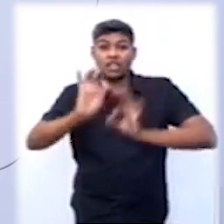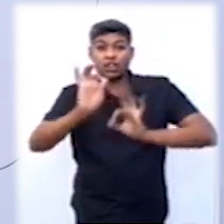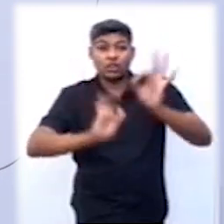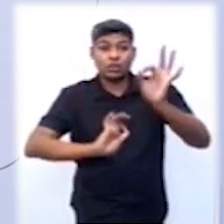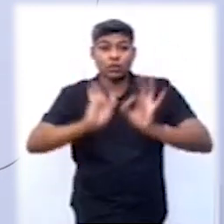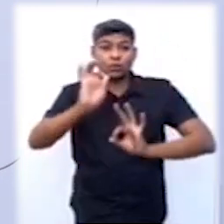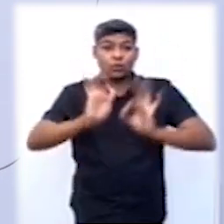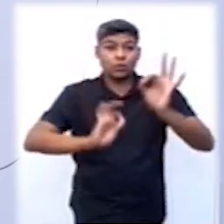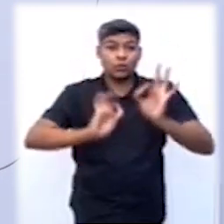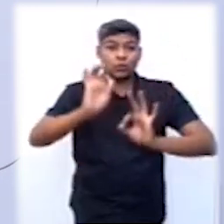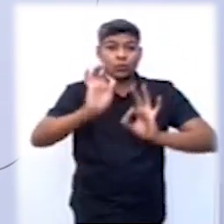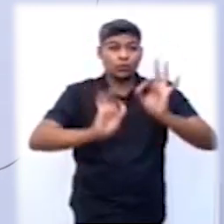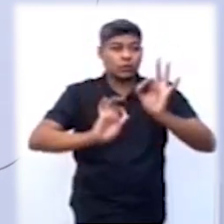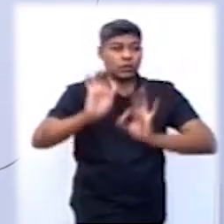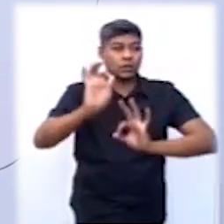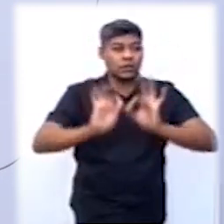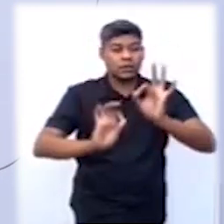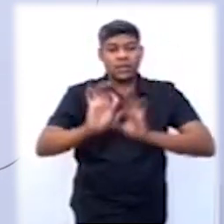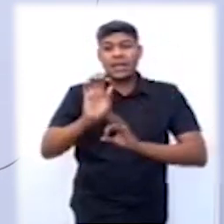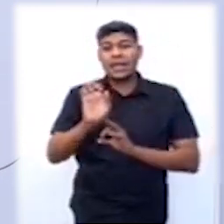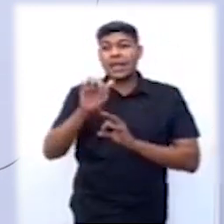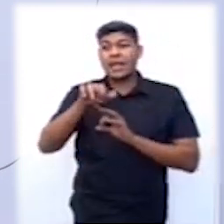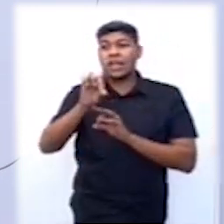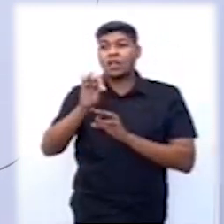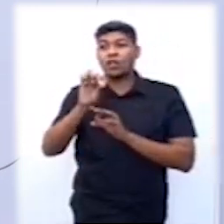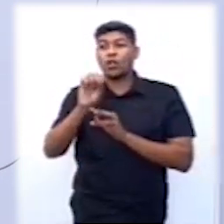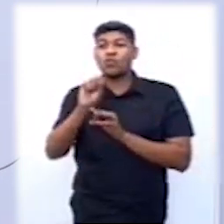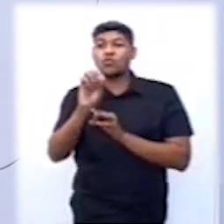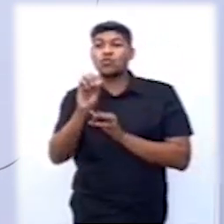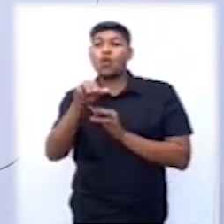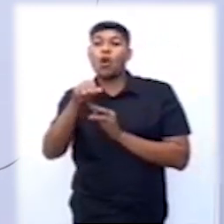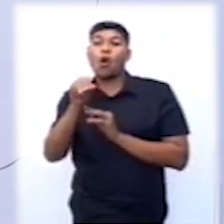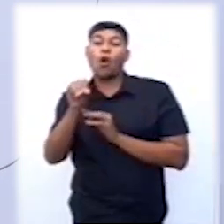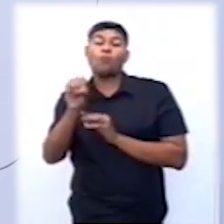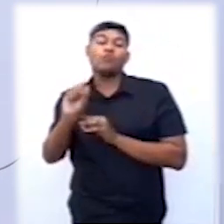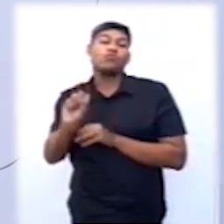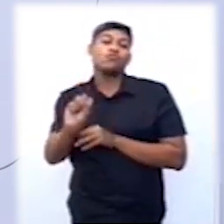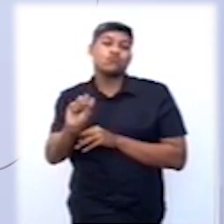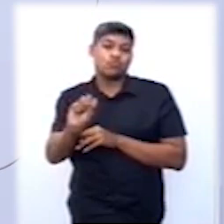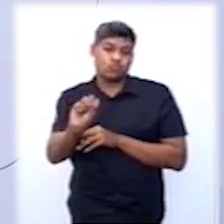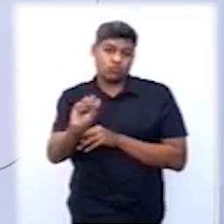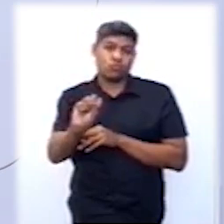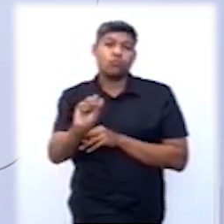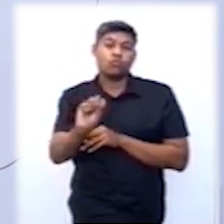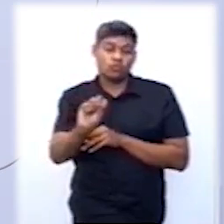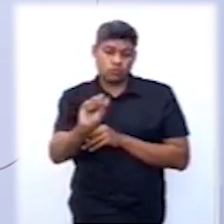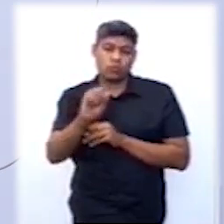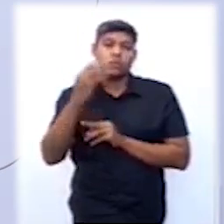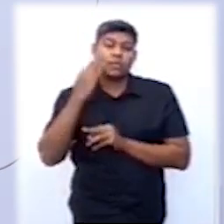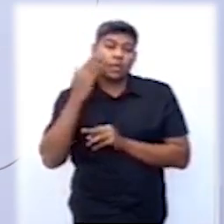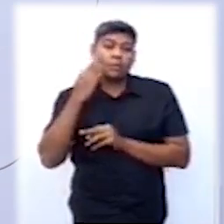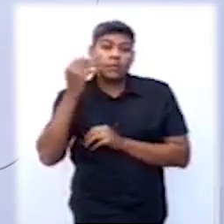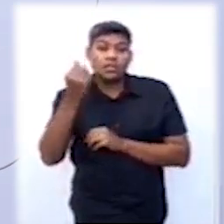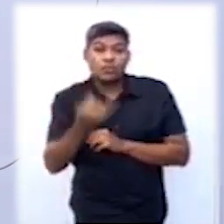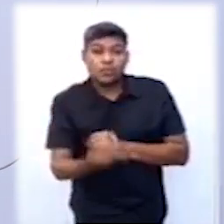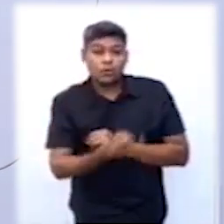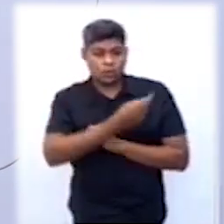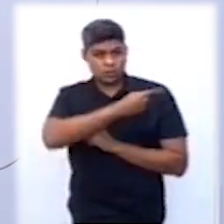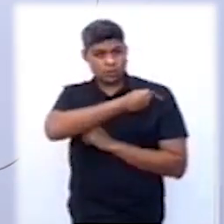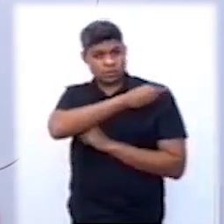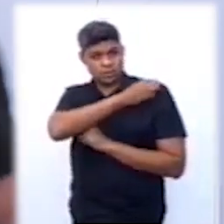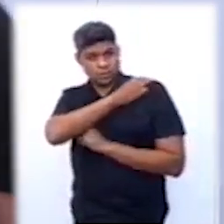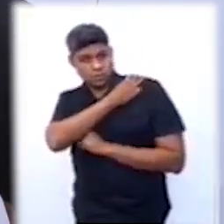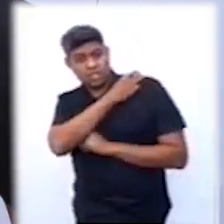ele entra, a gente chama de endossomo. Endossomo. A gente diz até no ensino médio, quando é uma